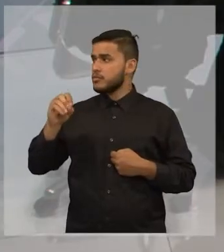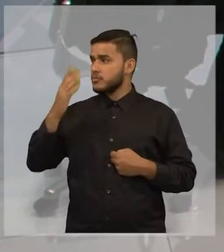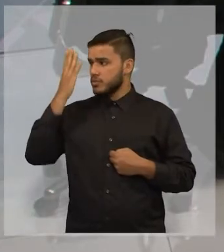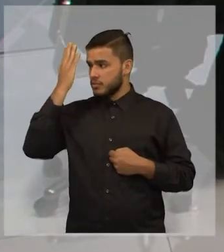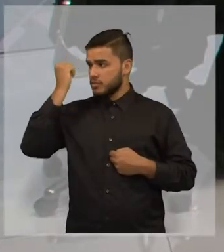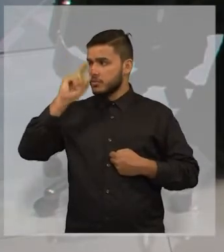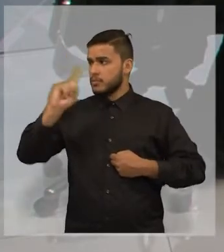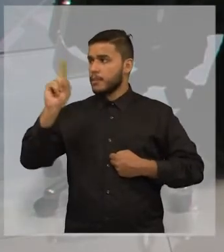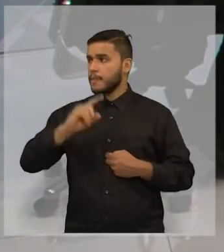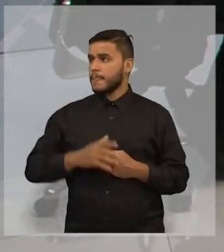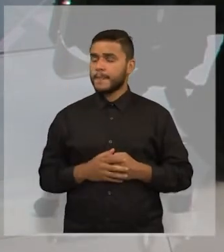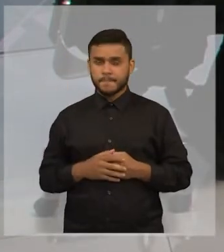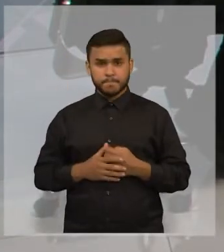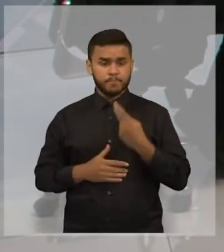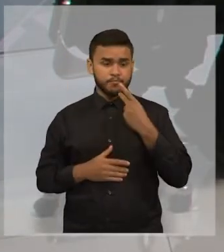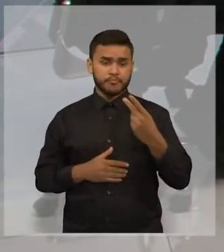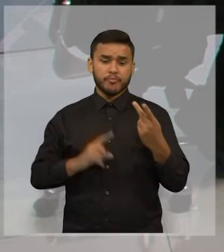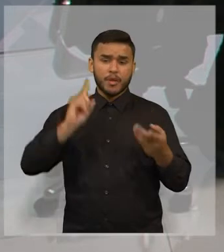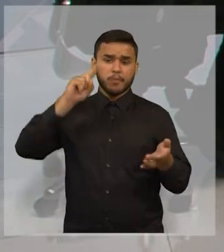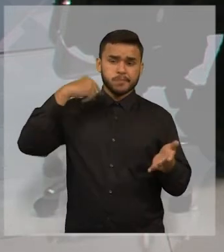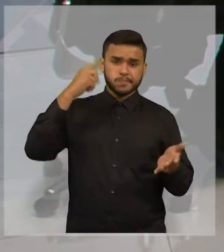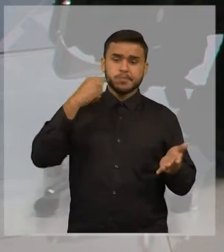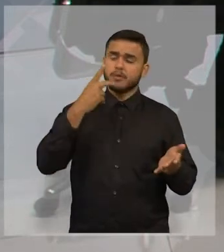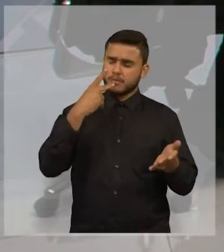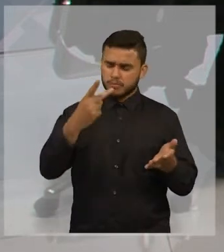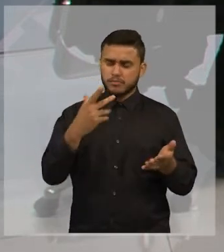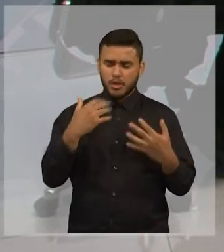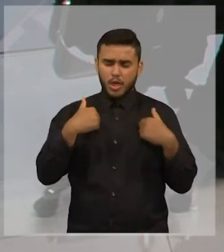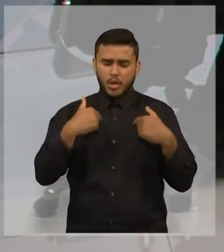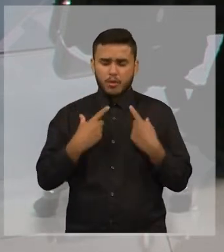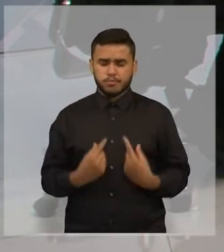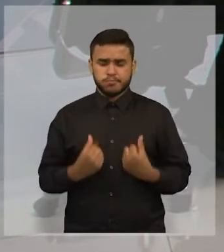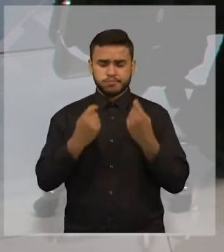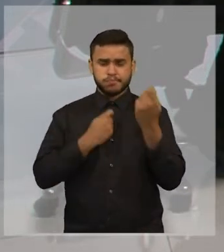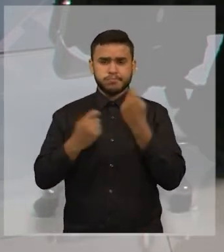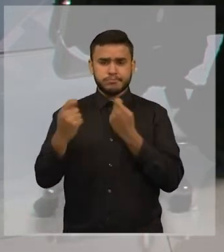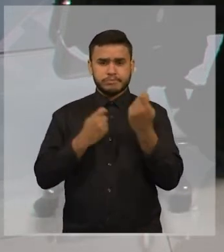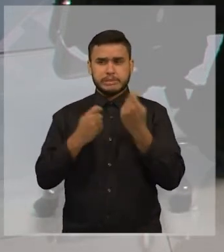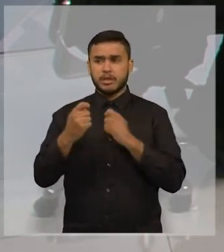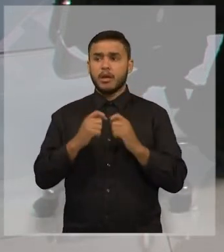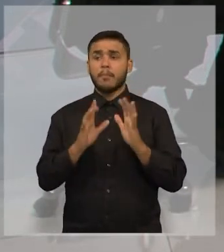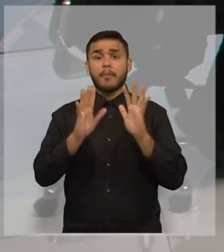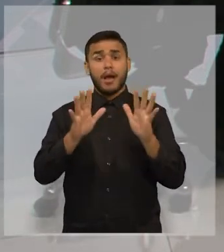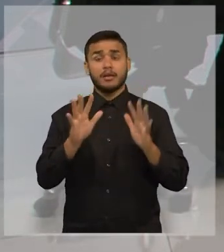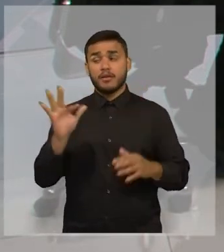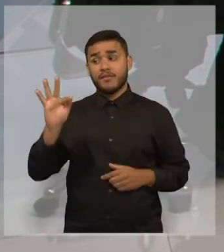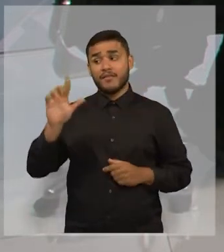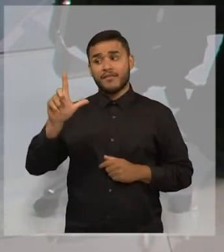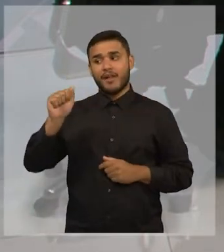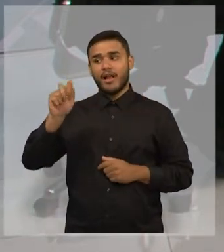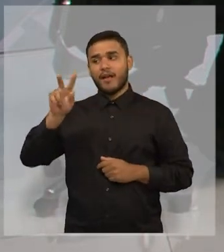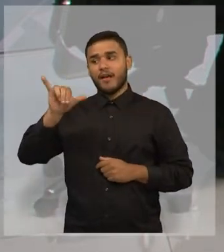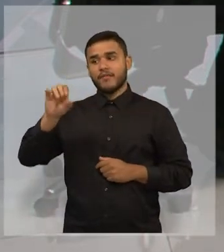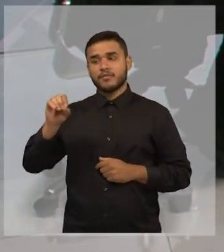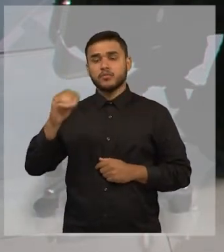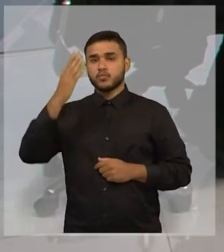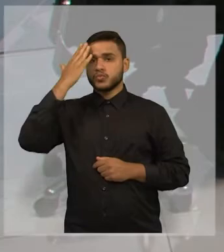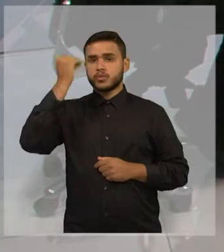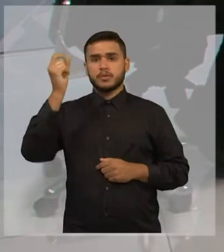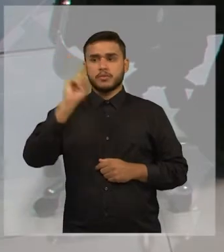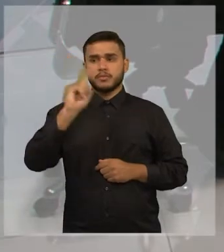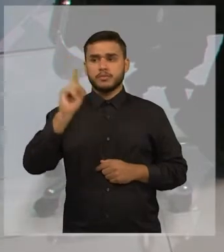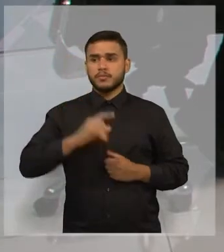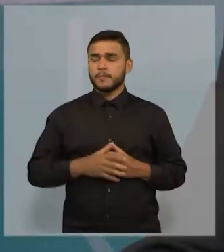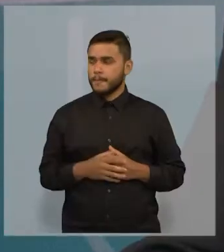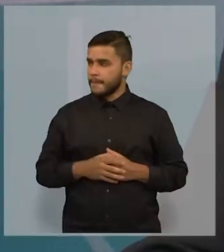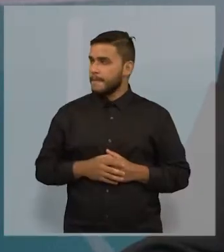que o chefe não sabia. Já? Não, através do advogado, ele declarou que realmente controlava esse esquema,